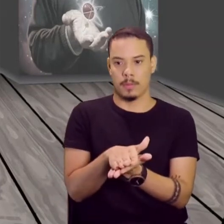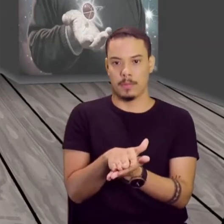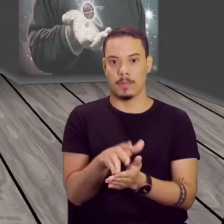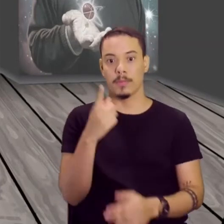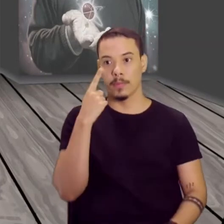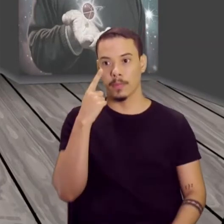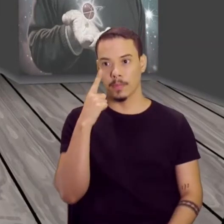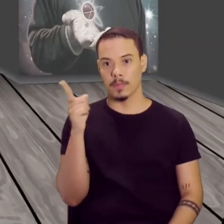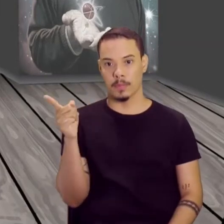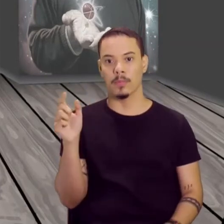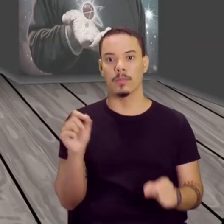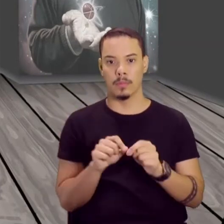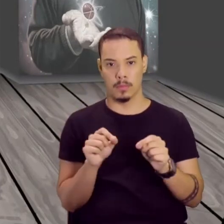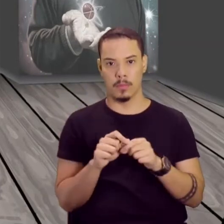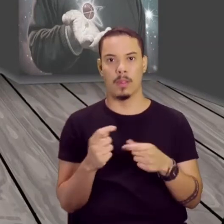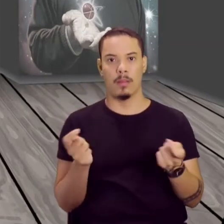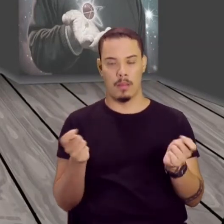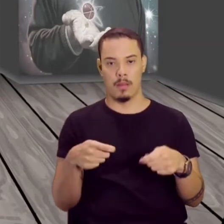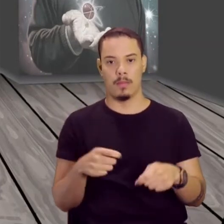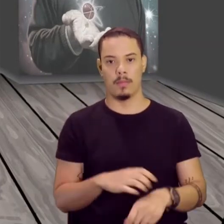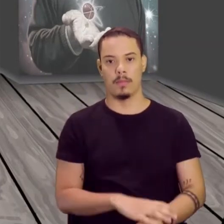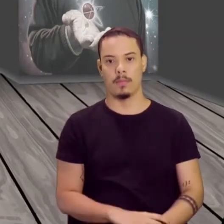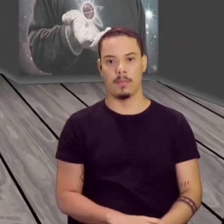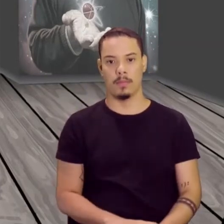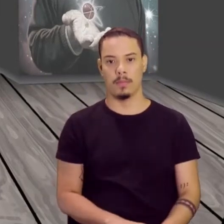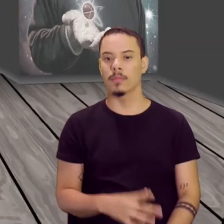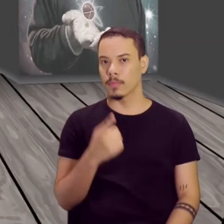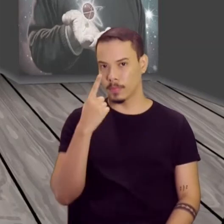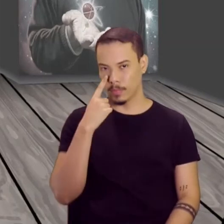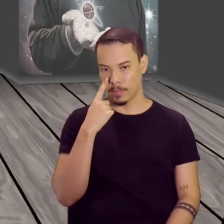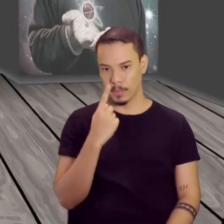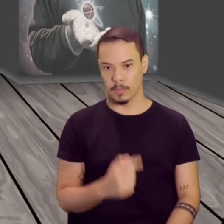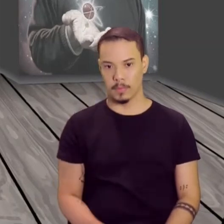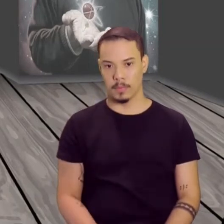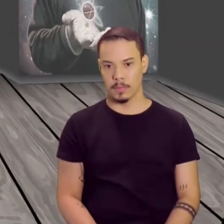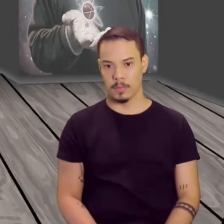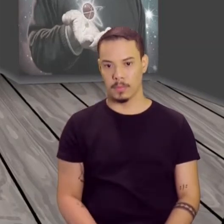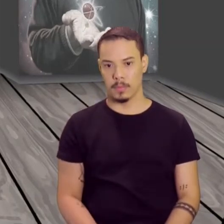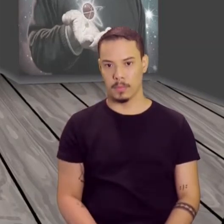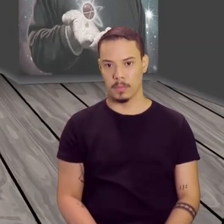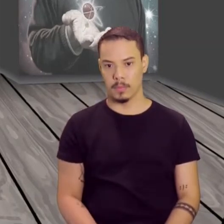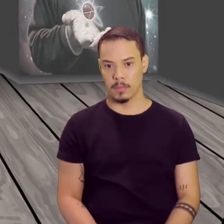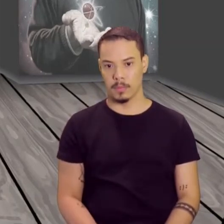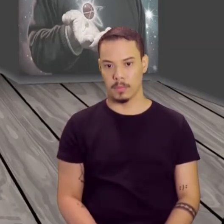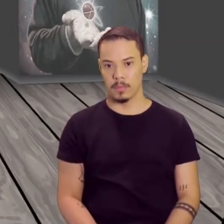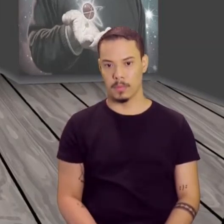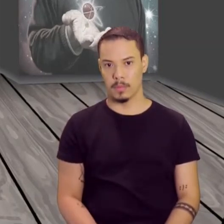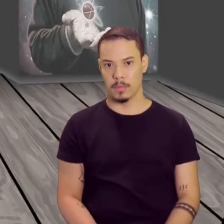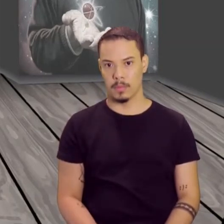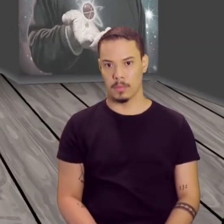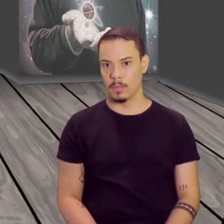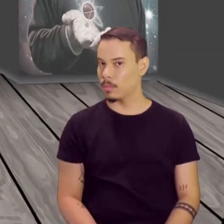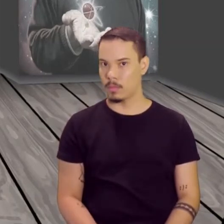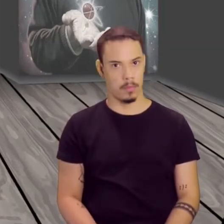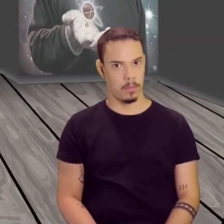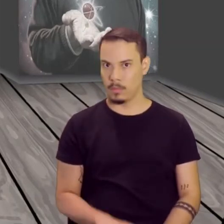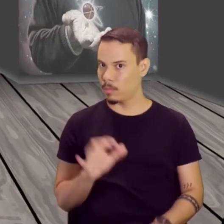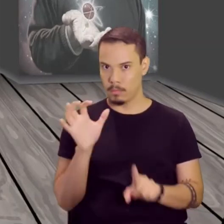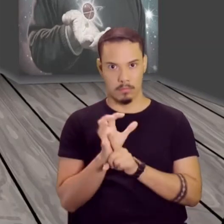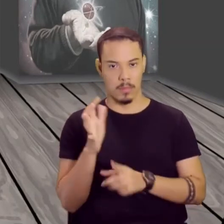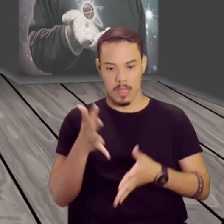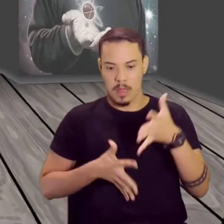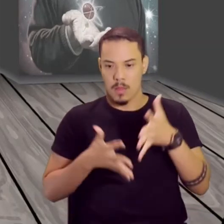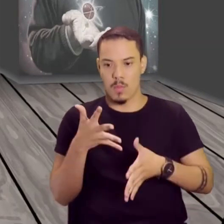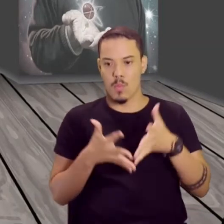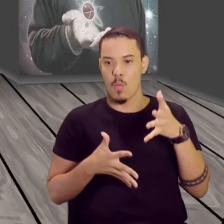fez assim, a gente pode fazer assim também. Bora ver o que acontece? Aí não tem interferência nenhuma, vão estar juntos,